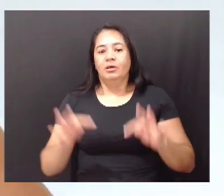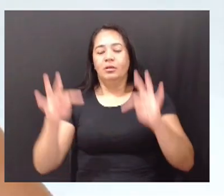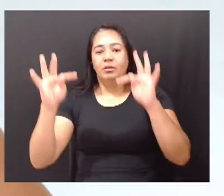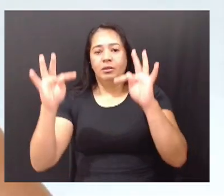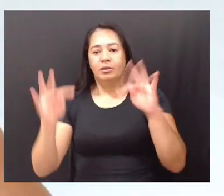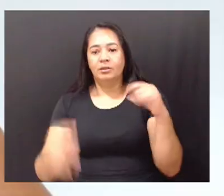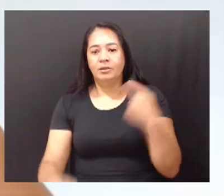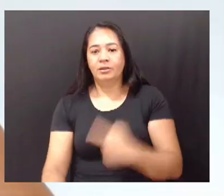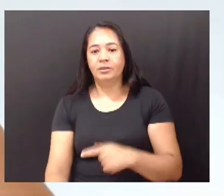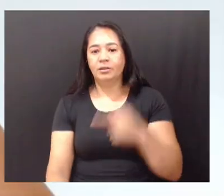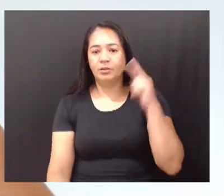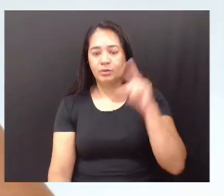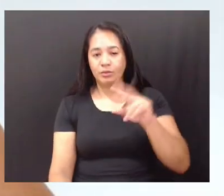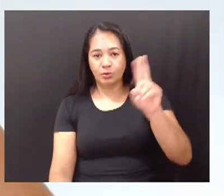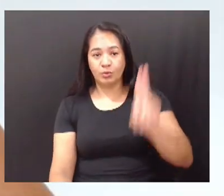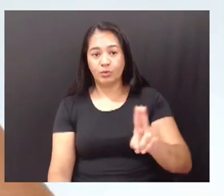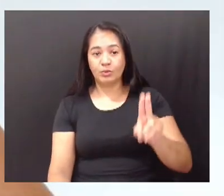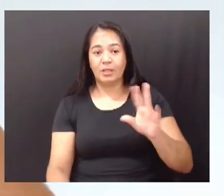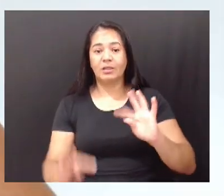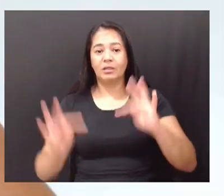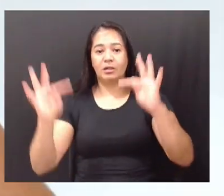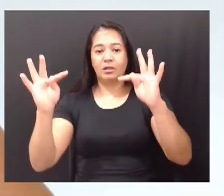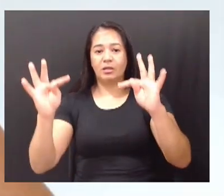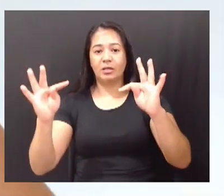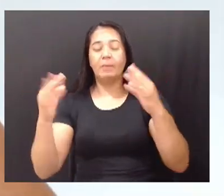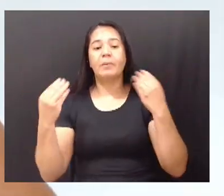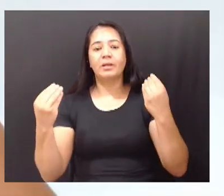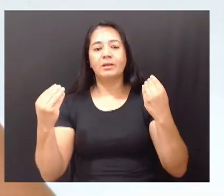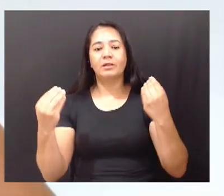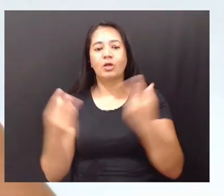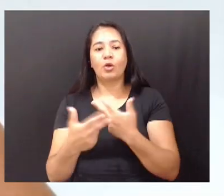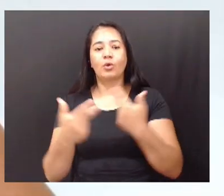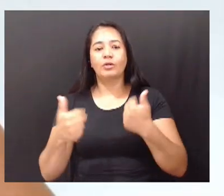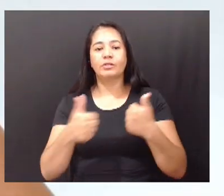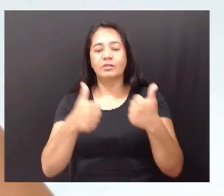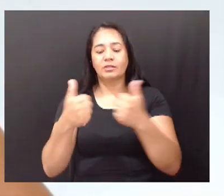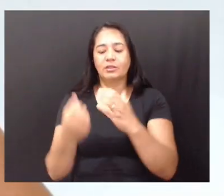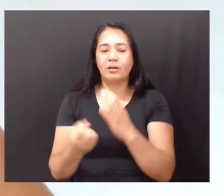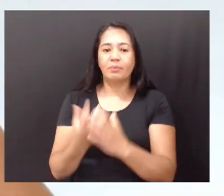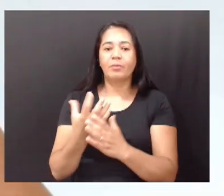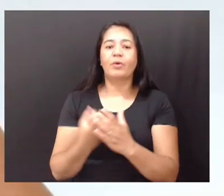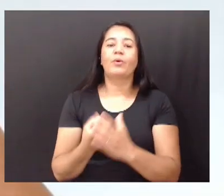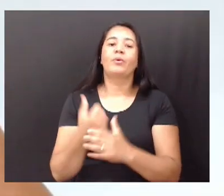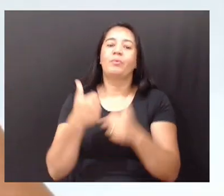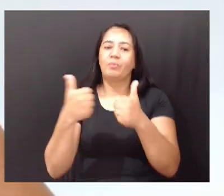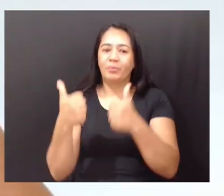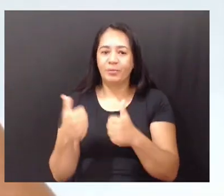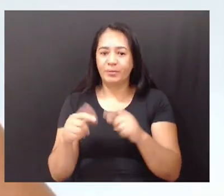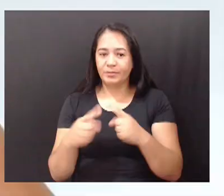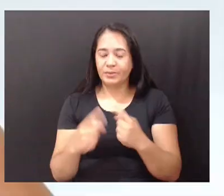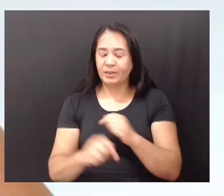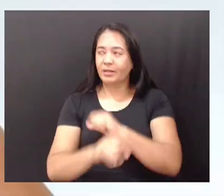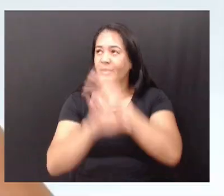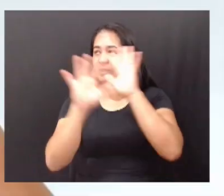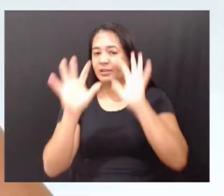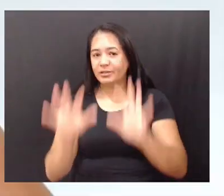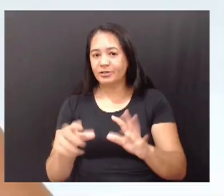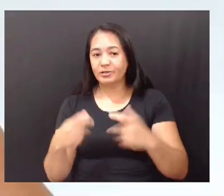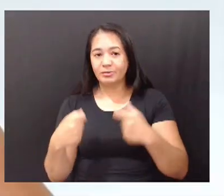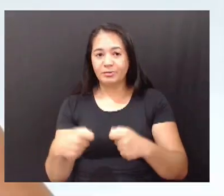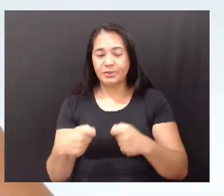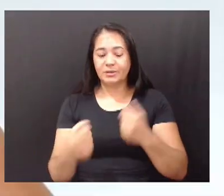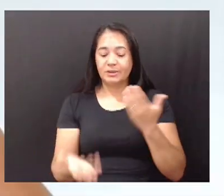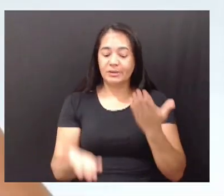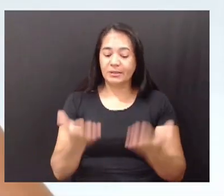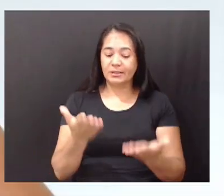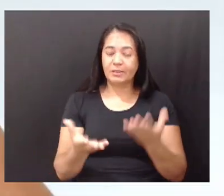usar a tecnologia para coisas construtivas e não destrutivas, mas claro que isso exige muito equilíbrio e que a gente